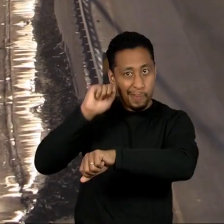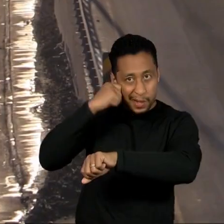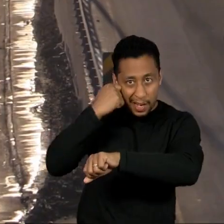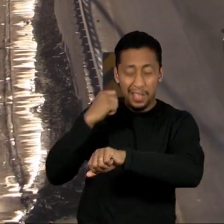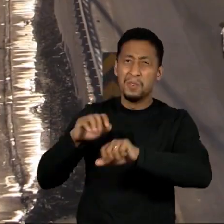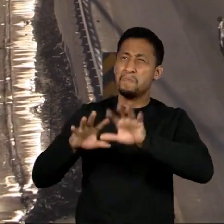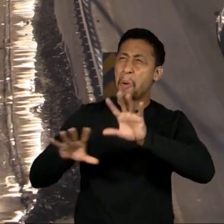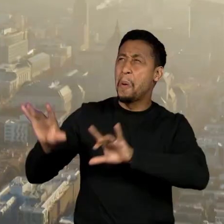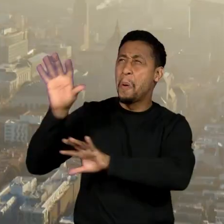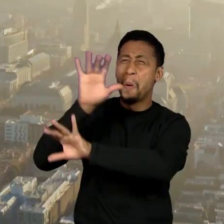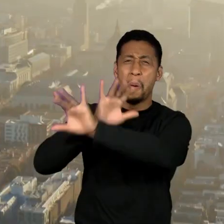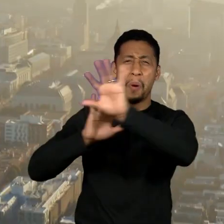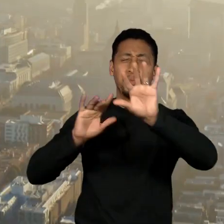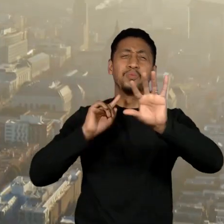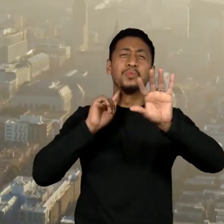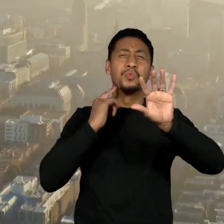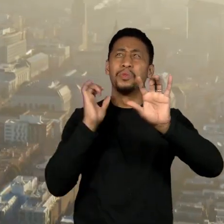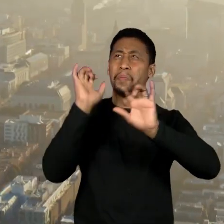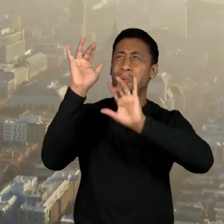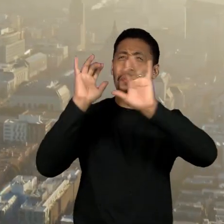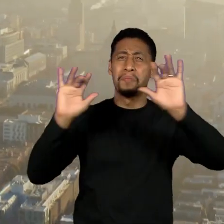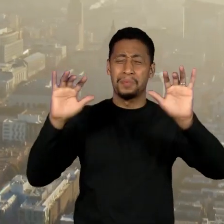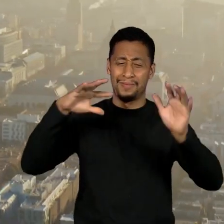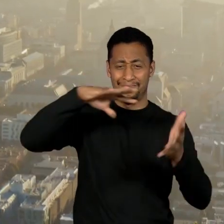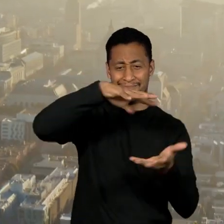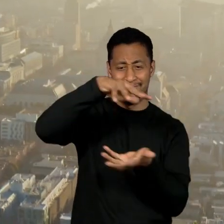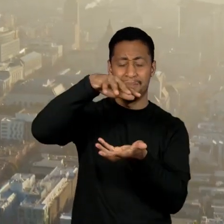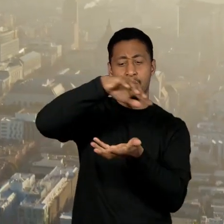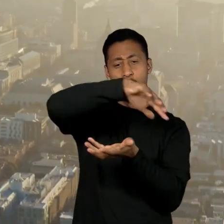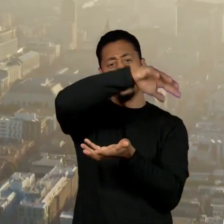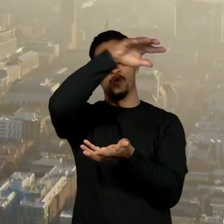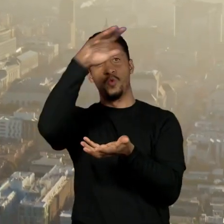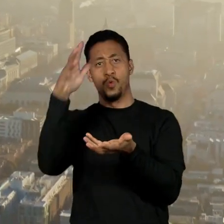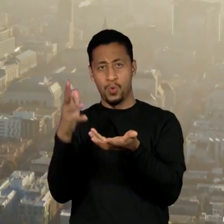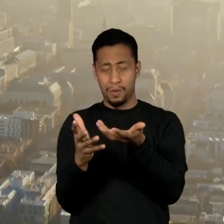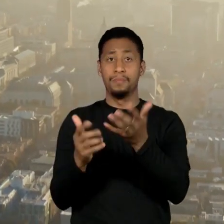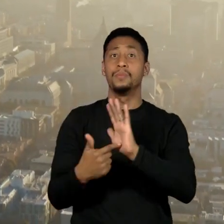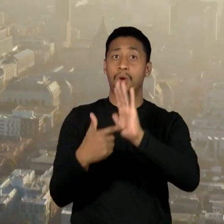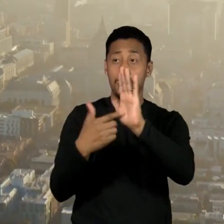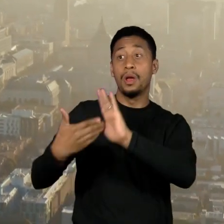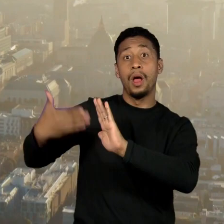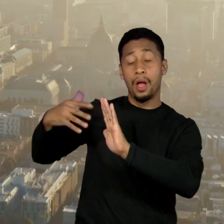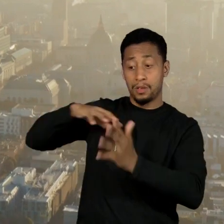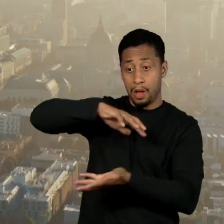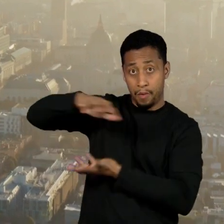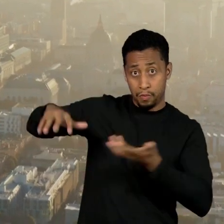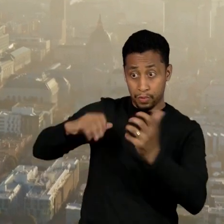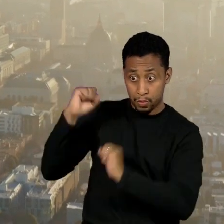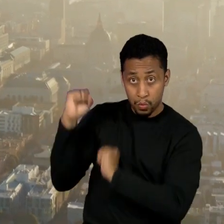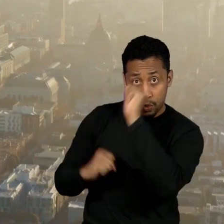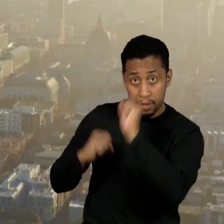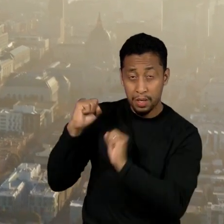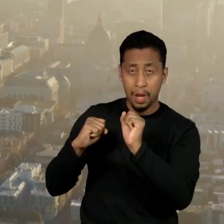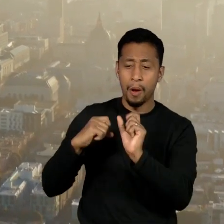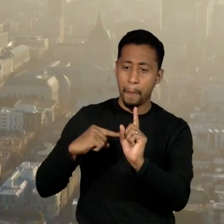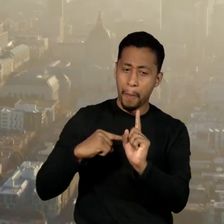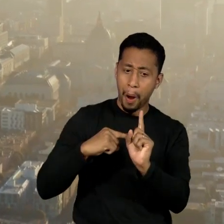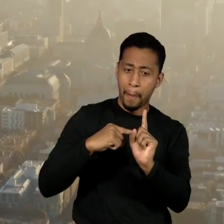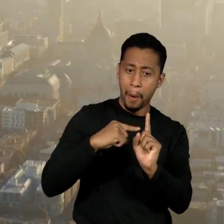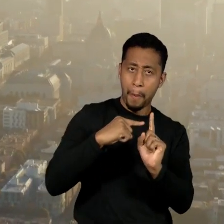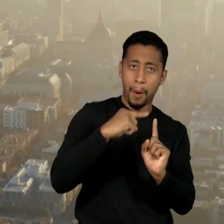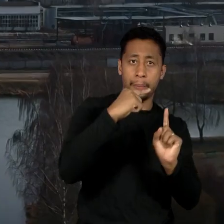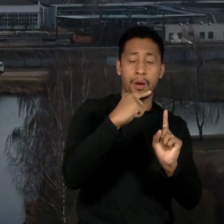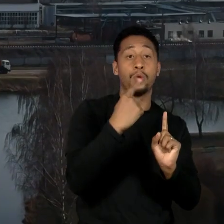poluentes na atmosfera. Desde a Revolução Industrial, a temperatura média no planeta subiu 1,2